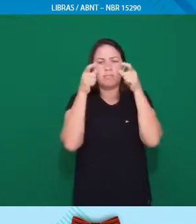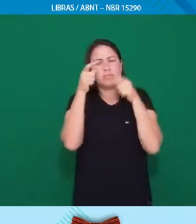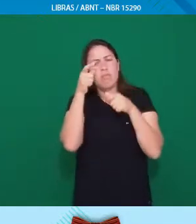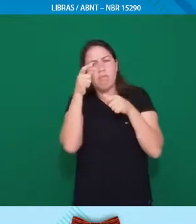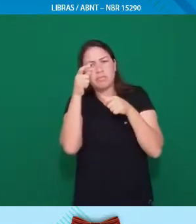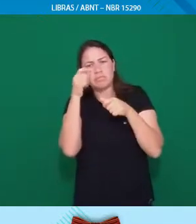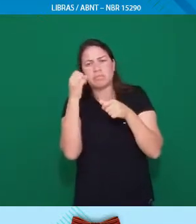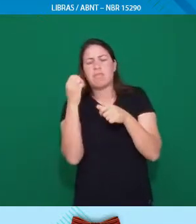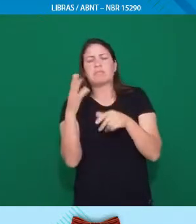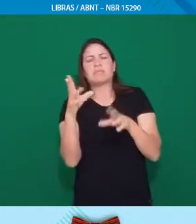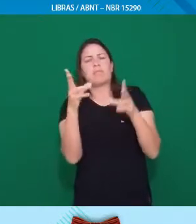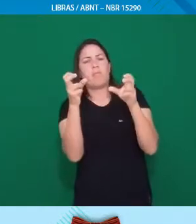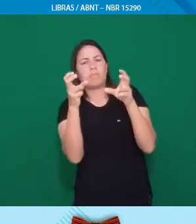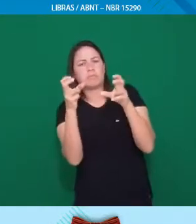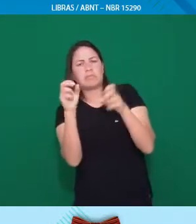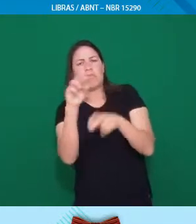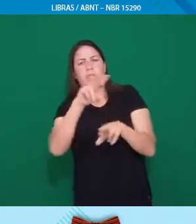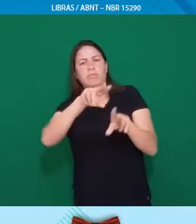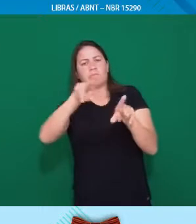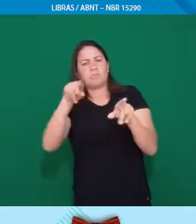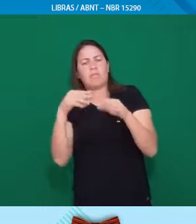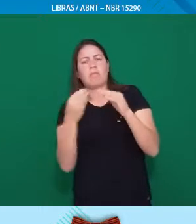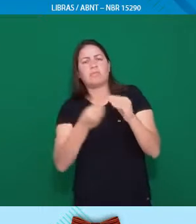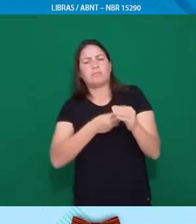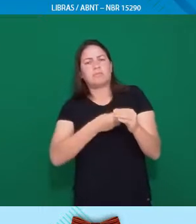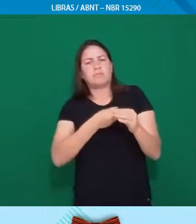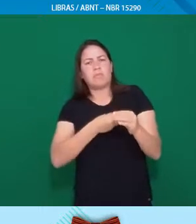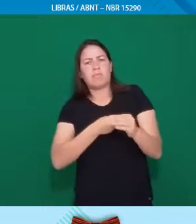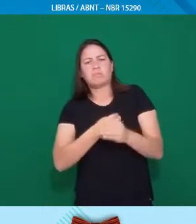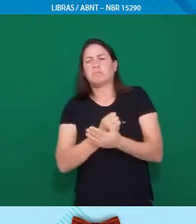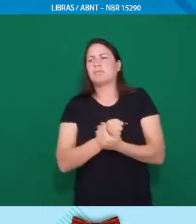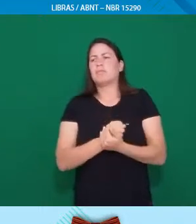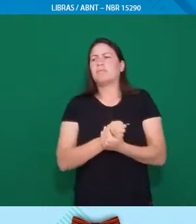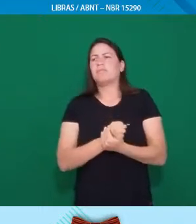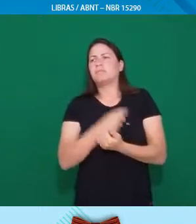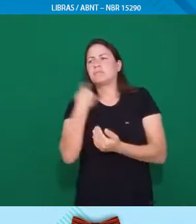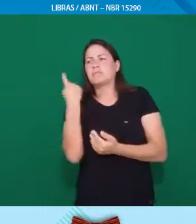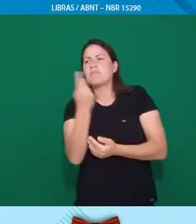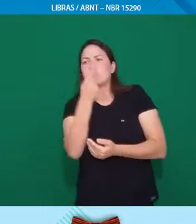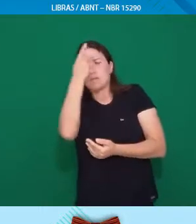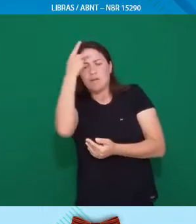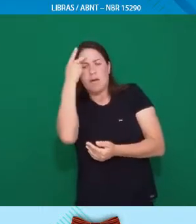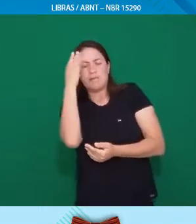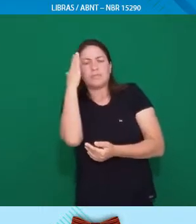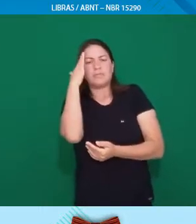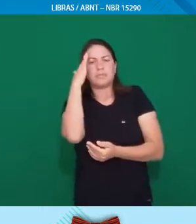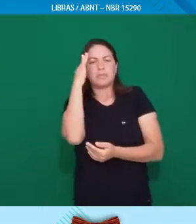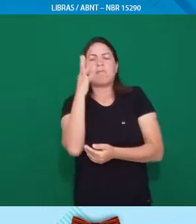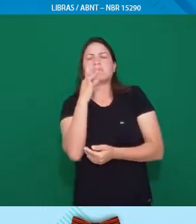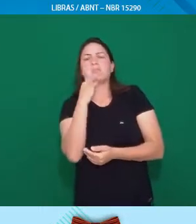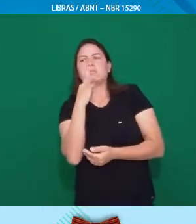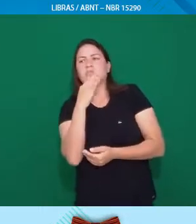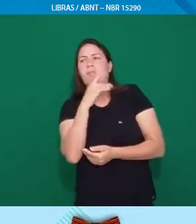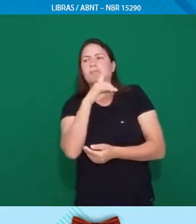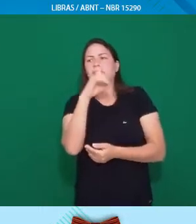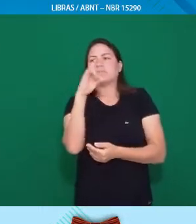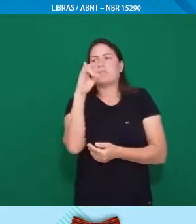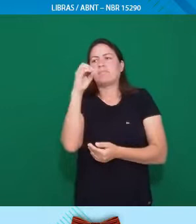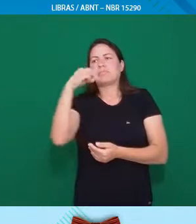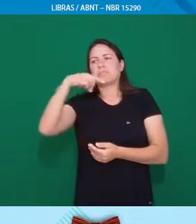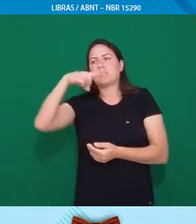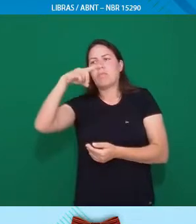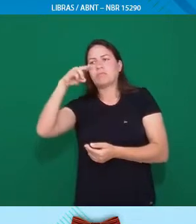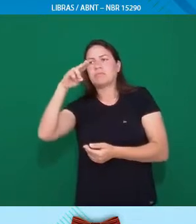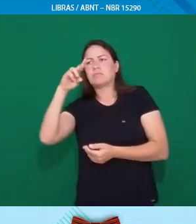esse bem feito e fez uma diferença na vida dos Havaianos e só nós que estamos lá sabemos né dinda